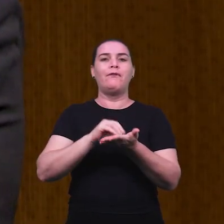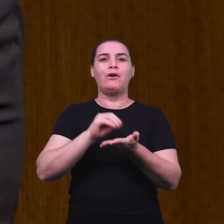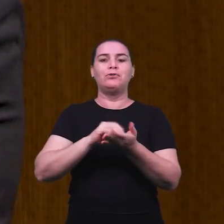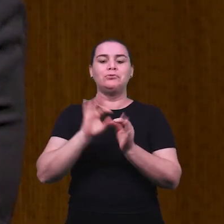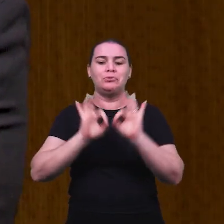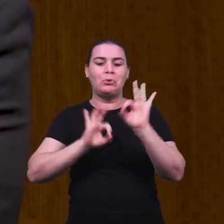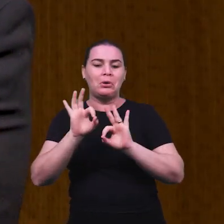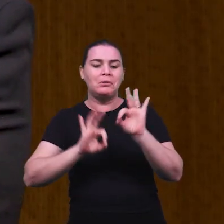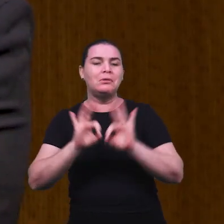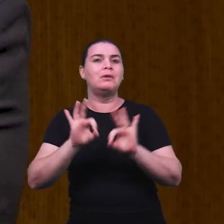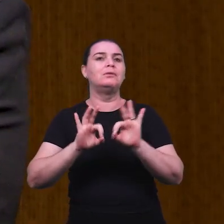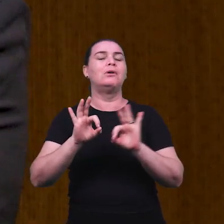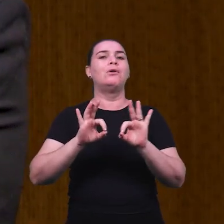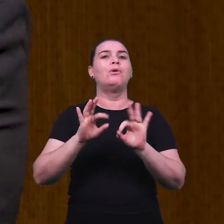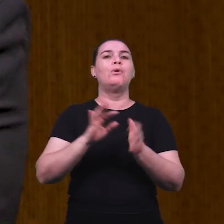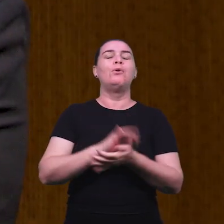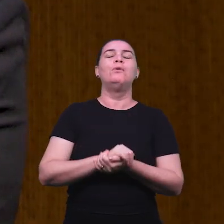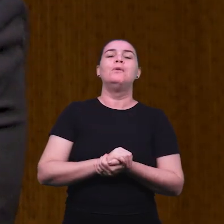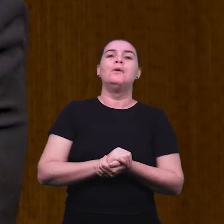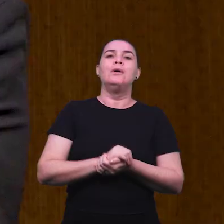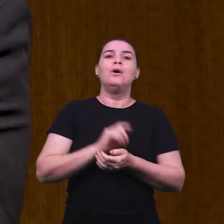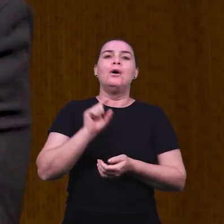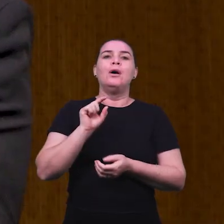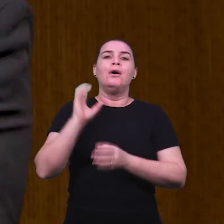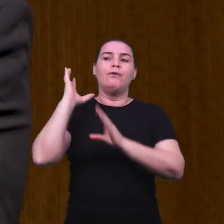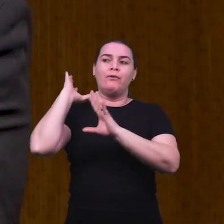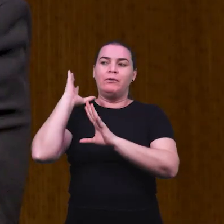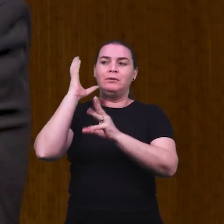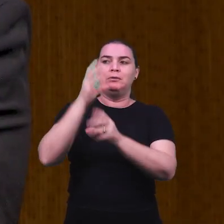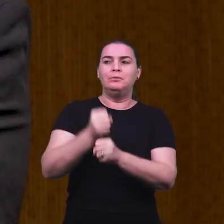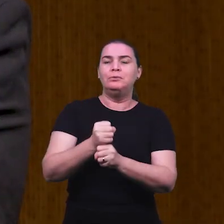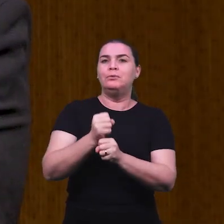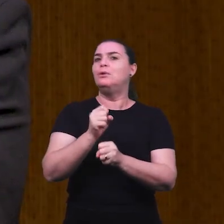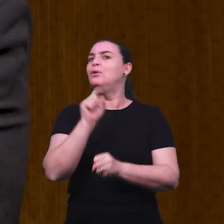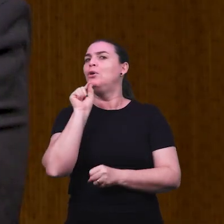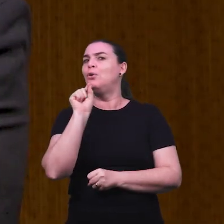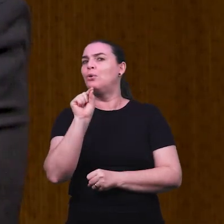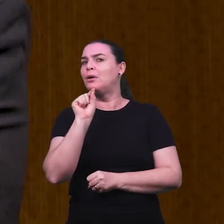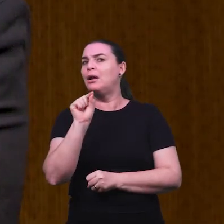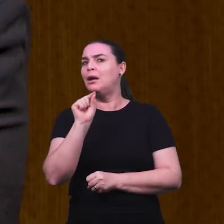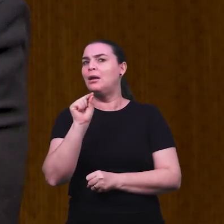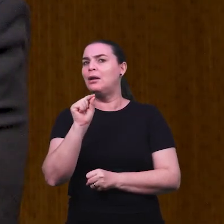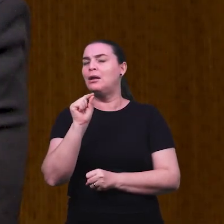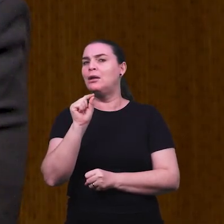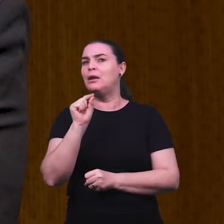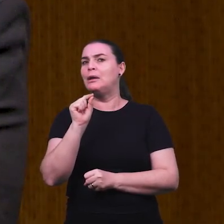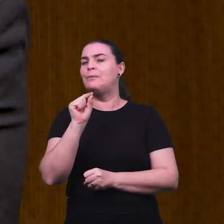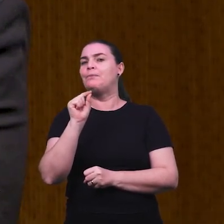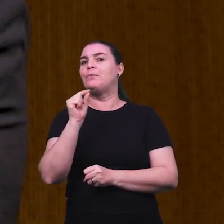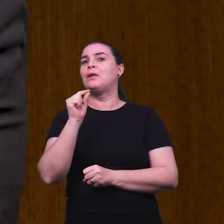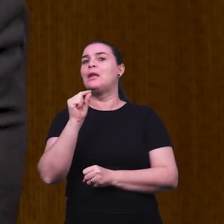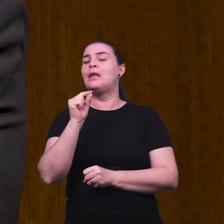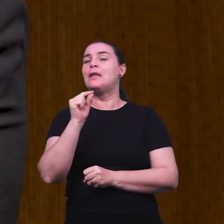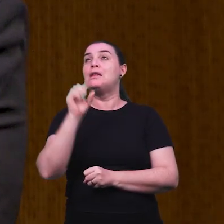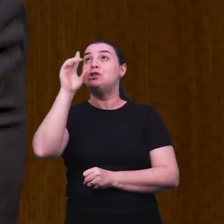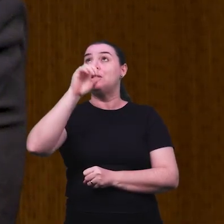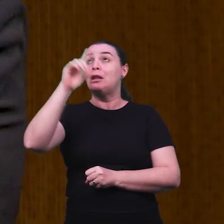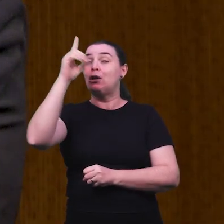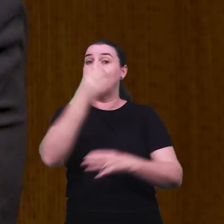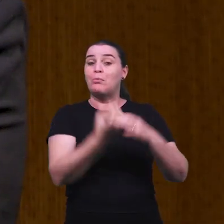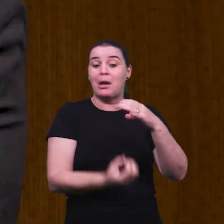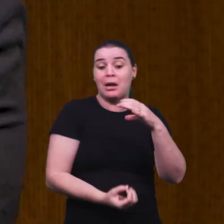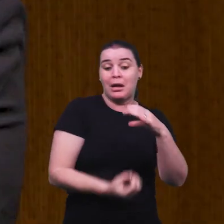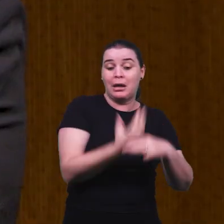espiritual. Eu vou até fazer aqui uma recapitulação. Desde quando Deus, na criação, Deus